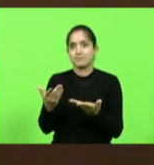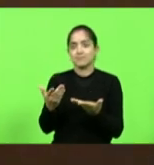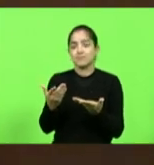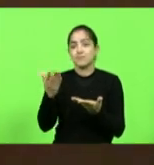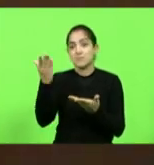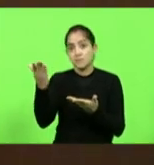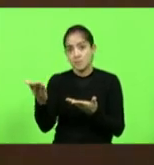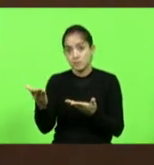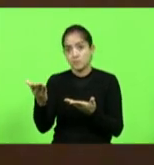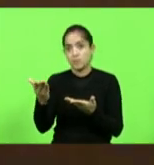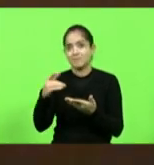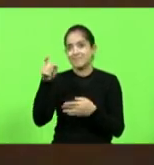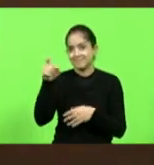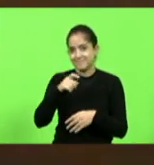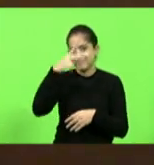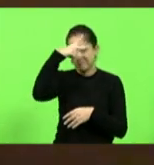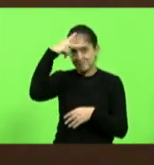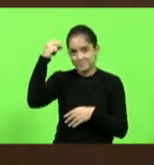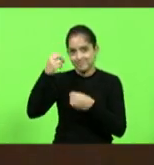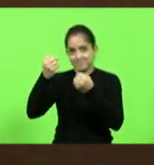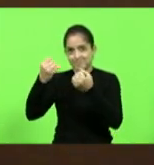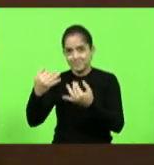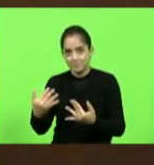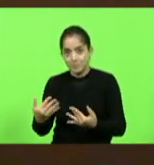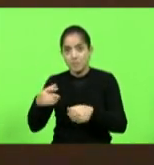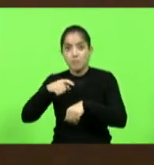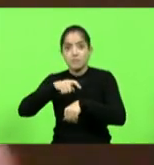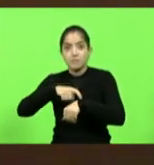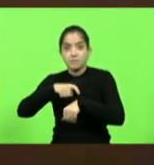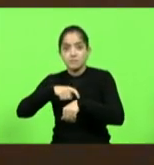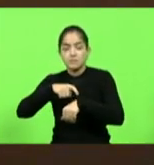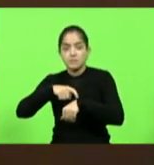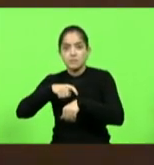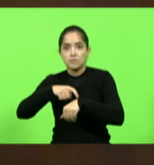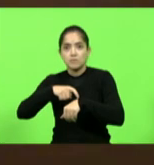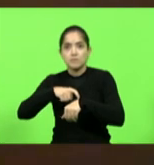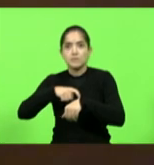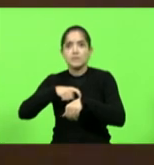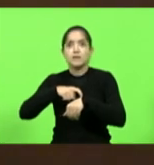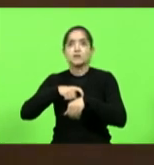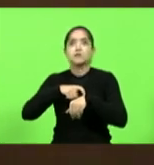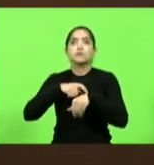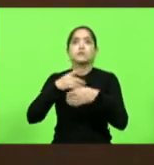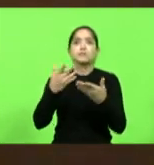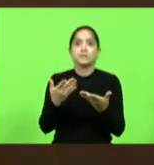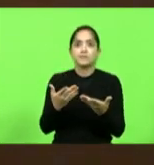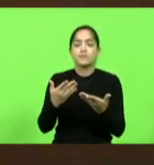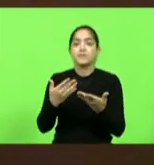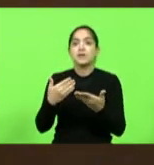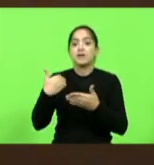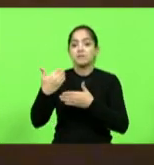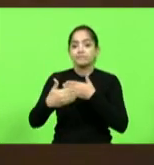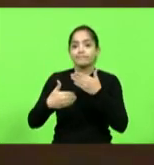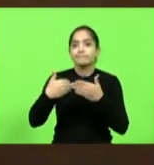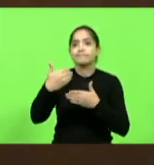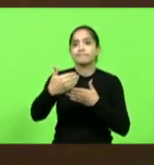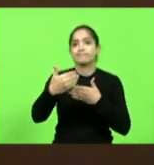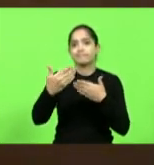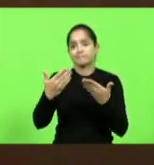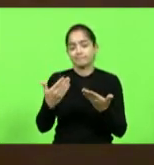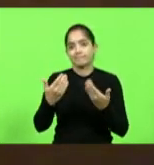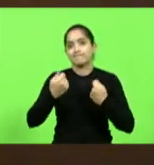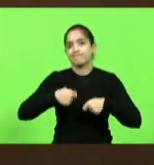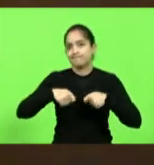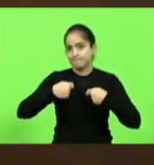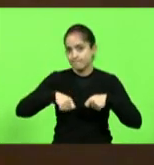a ex-prefeita, esse momento de regulação, esse momento posterior, vai ser imprescindível